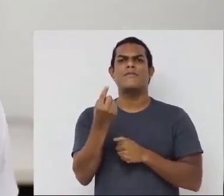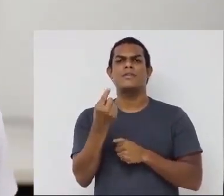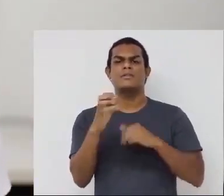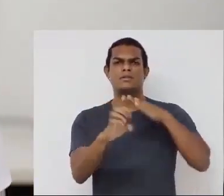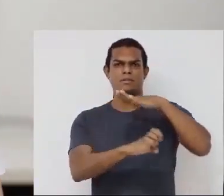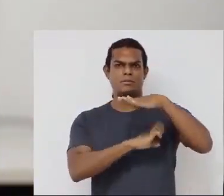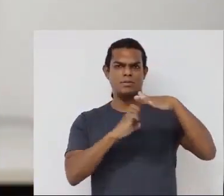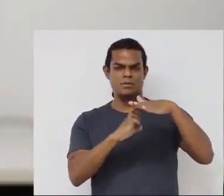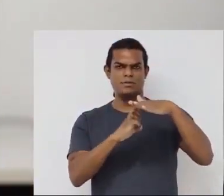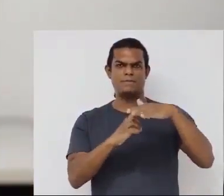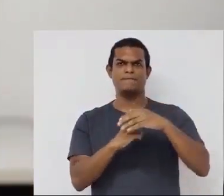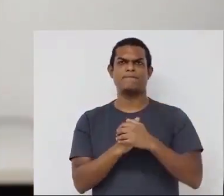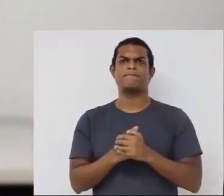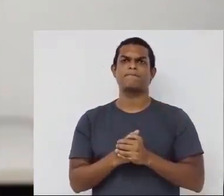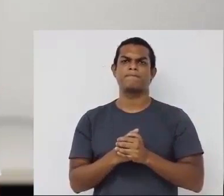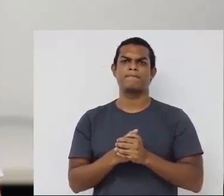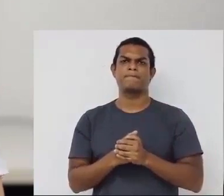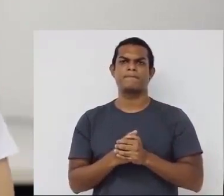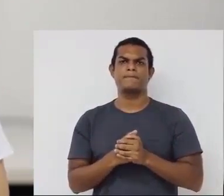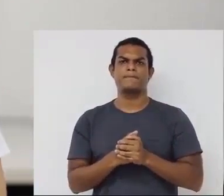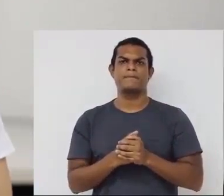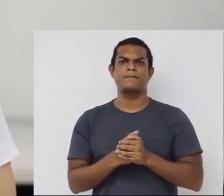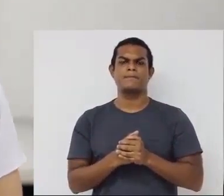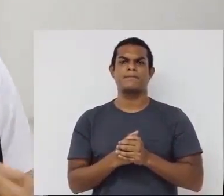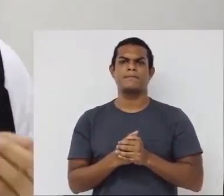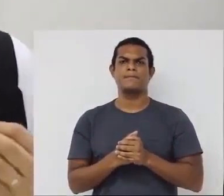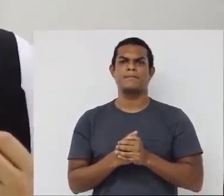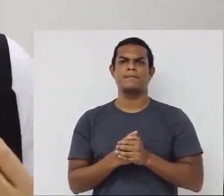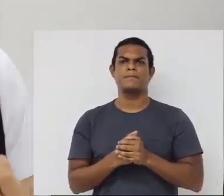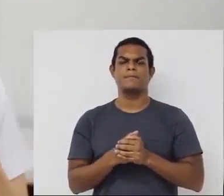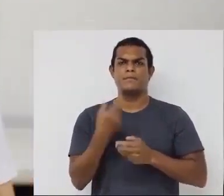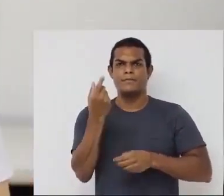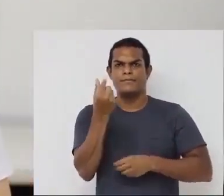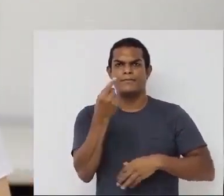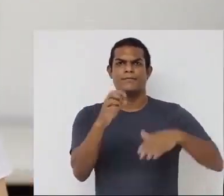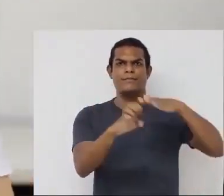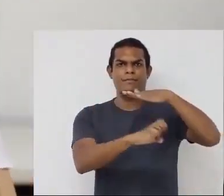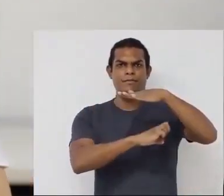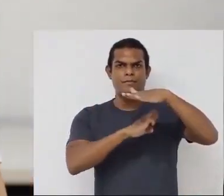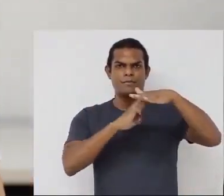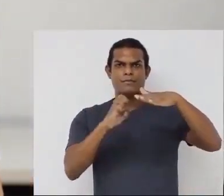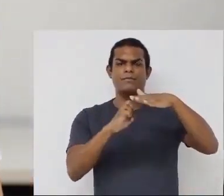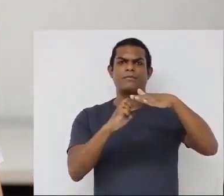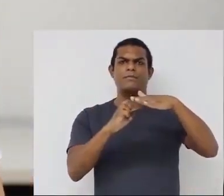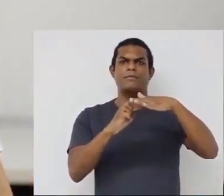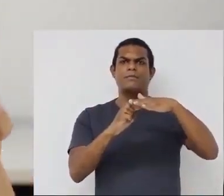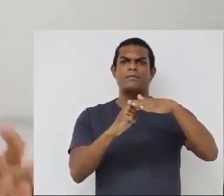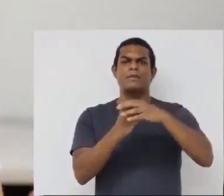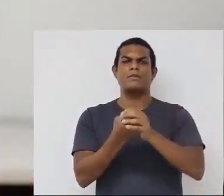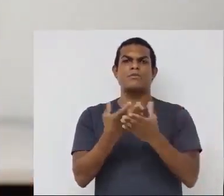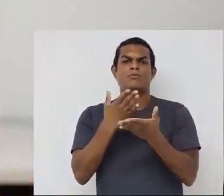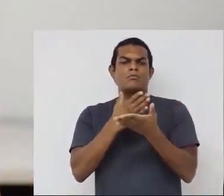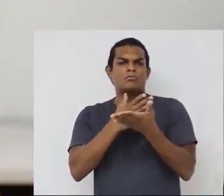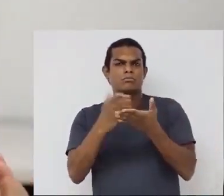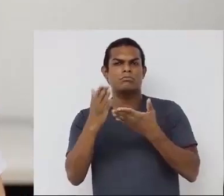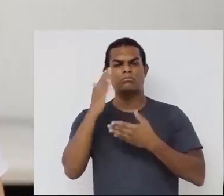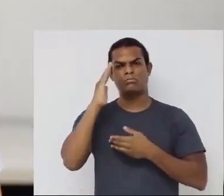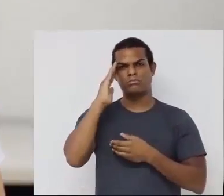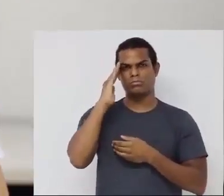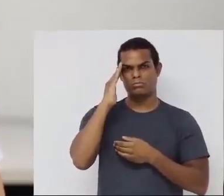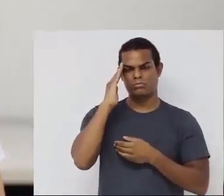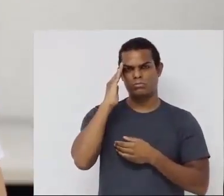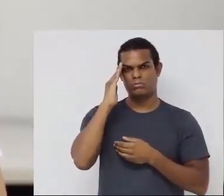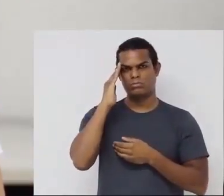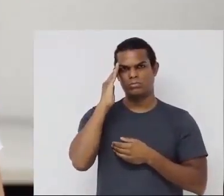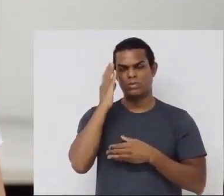eu preciso pensar? Ora, só para que você entenda bem, Finanças Corporativas é quando eu passo a entender com